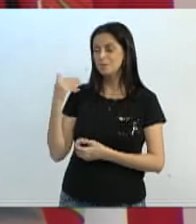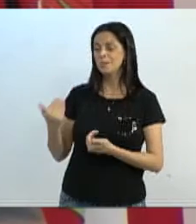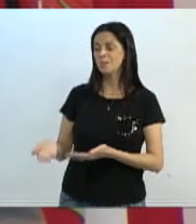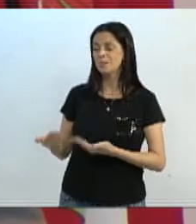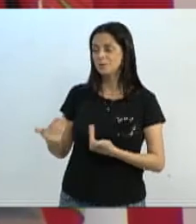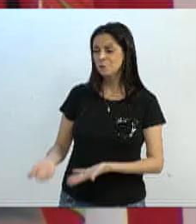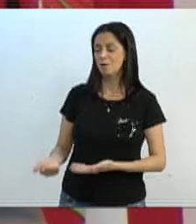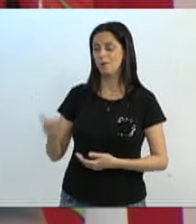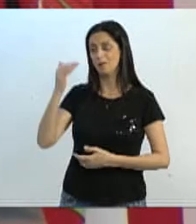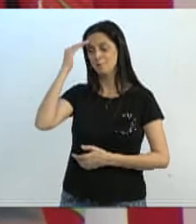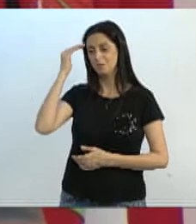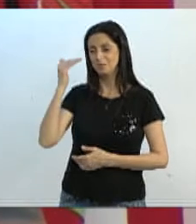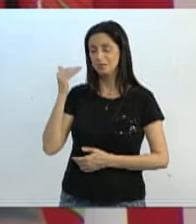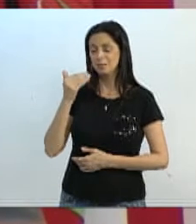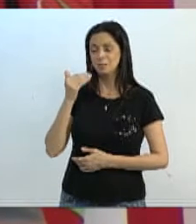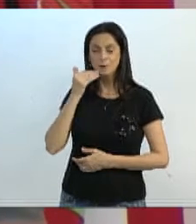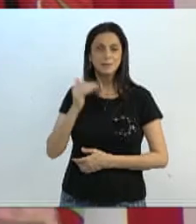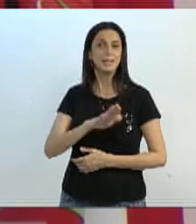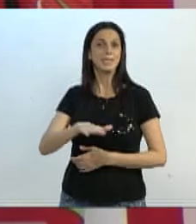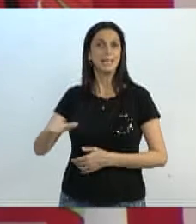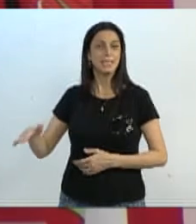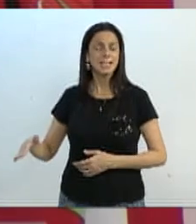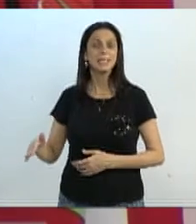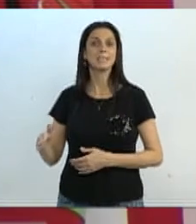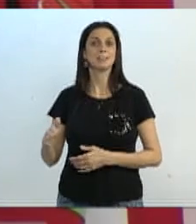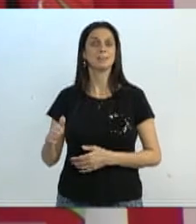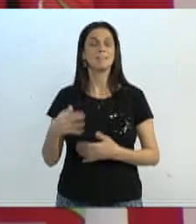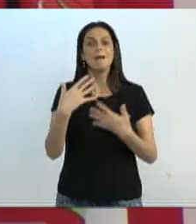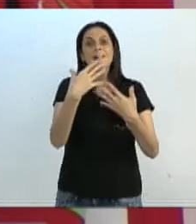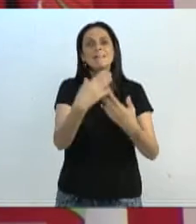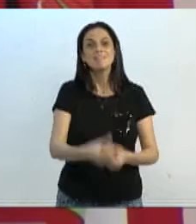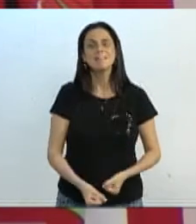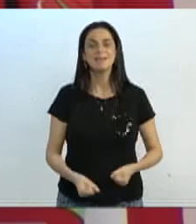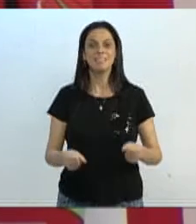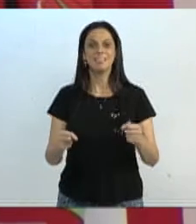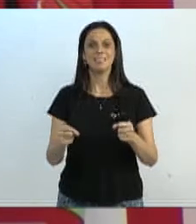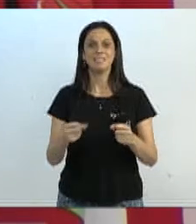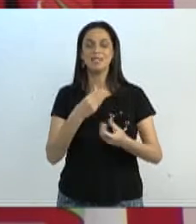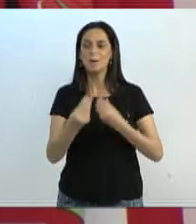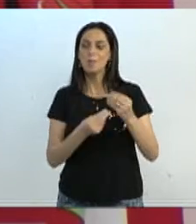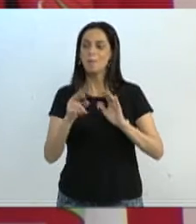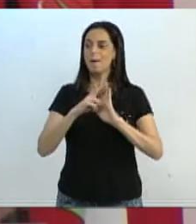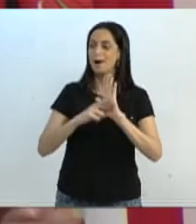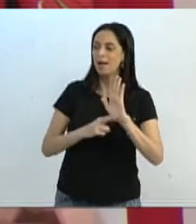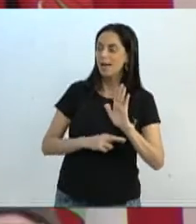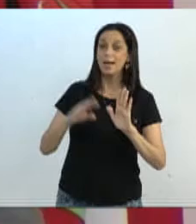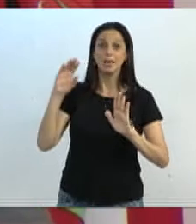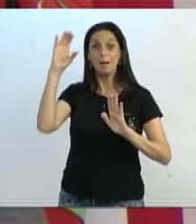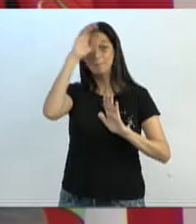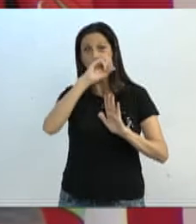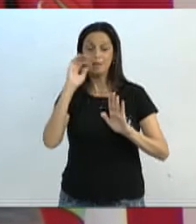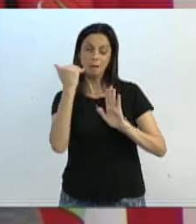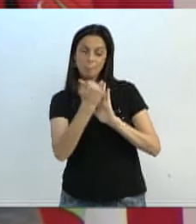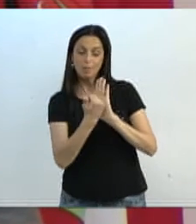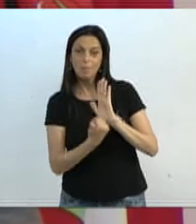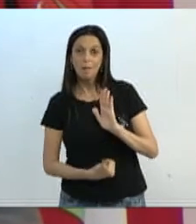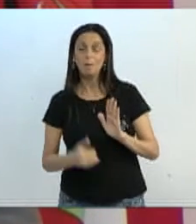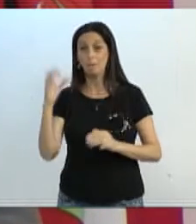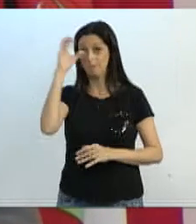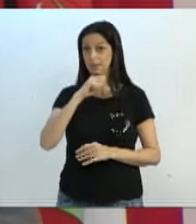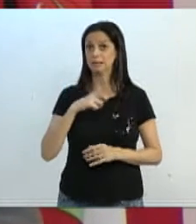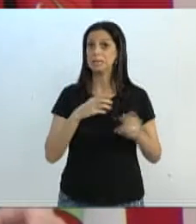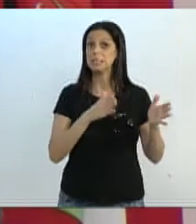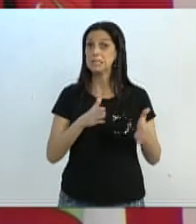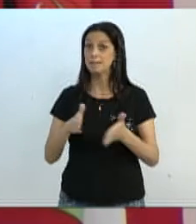né, vereador Gilson, faz com que eles se adequem às regras, às normas, né, a ter disciplina. O